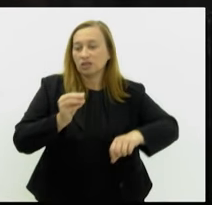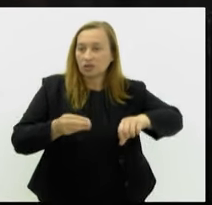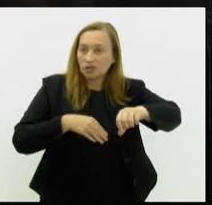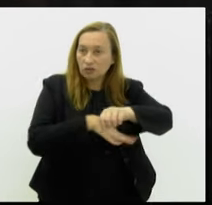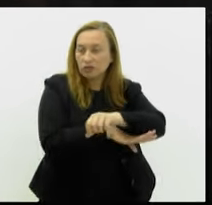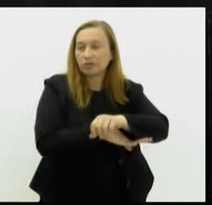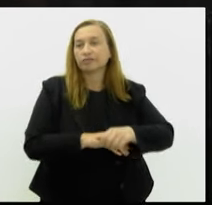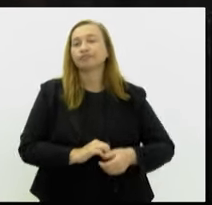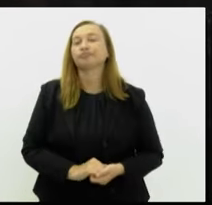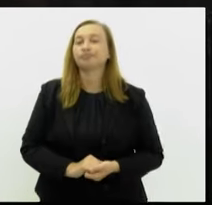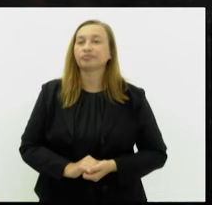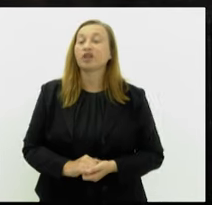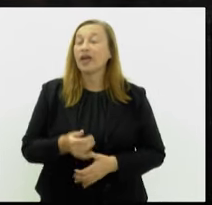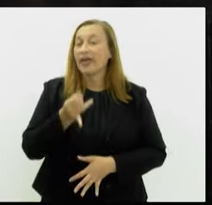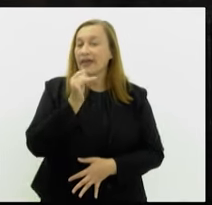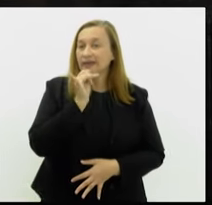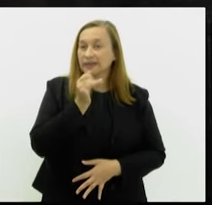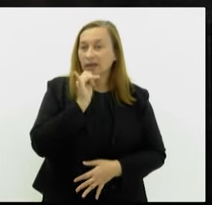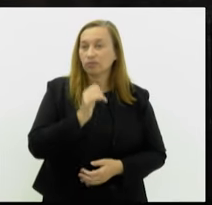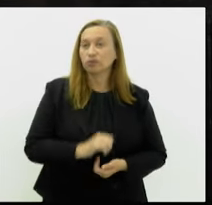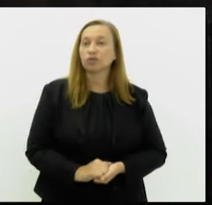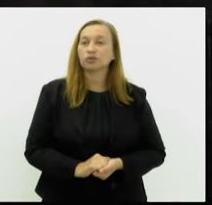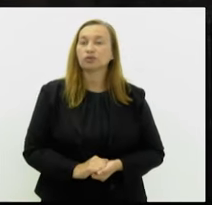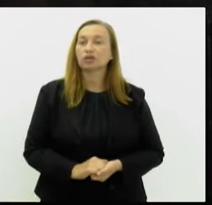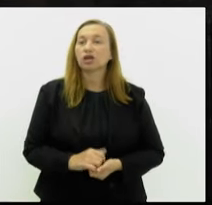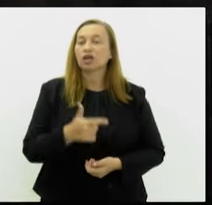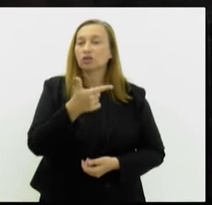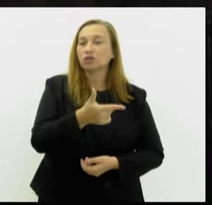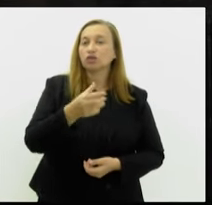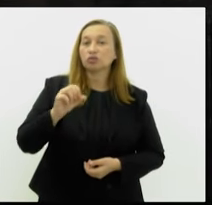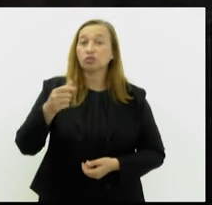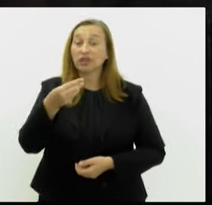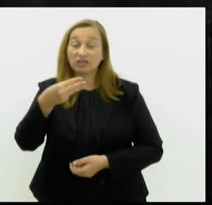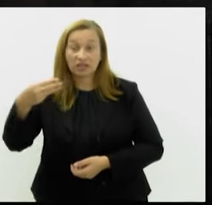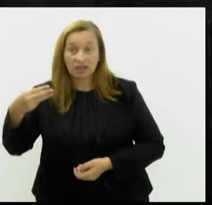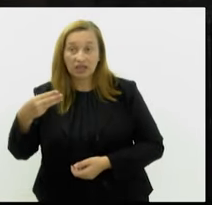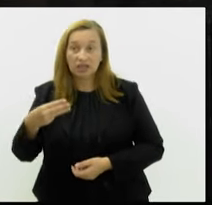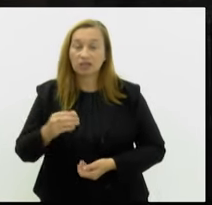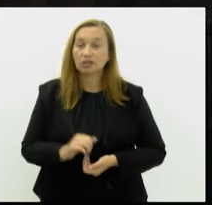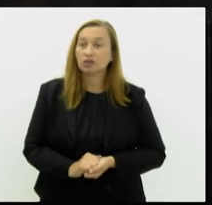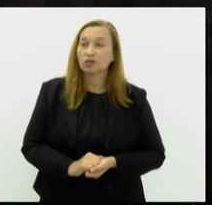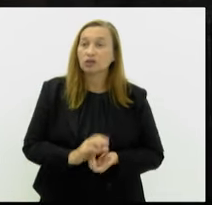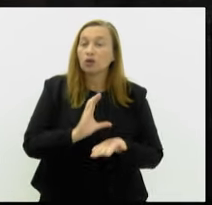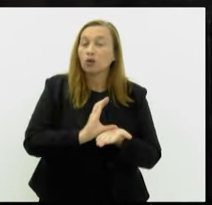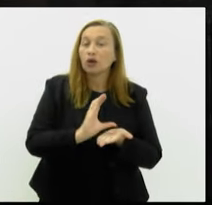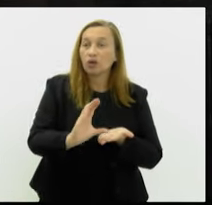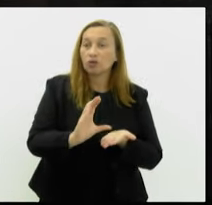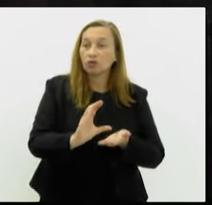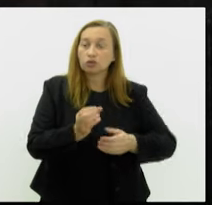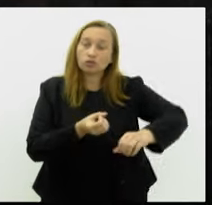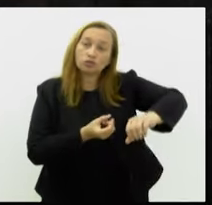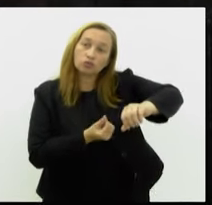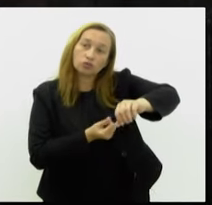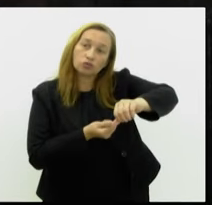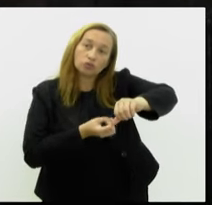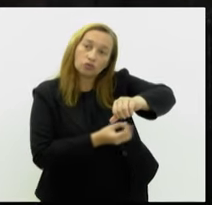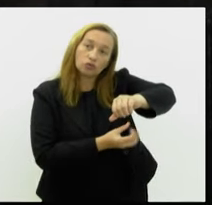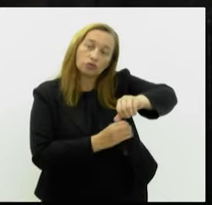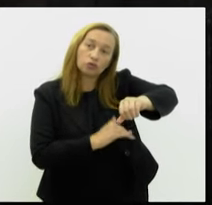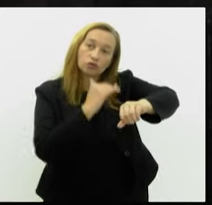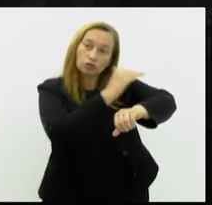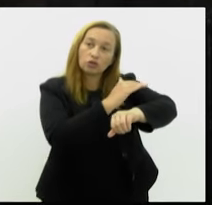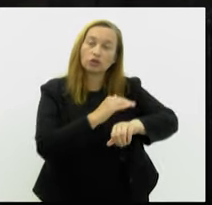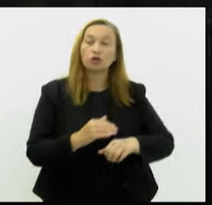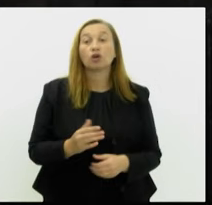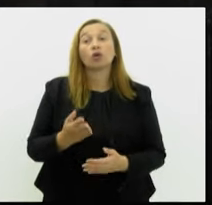zero. Por exemplo, em 2013, o que é o recurso do Fundo Soberano? O governo,